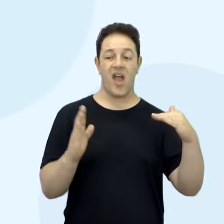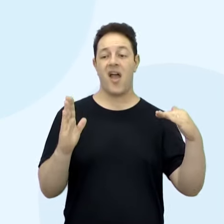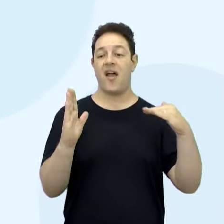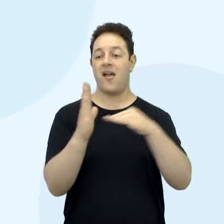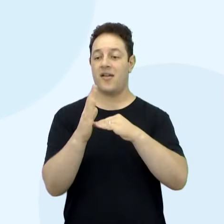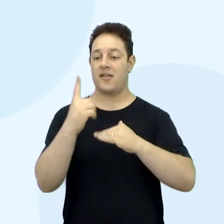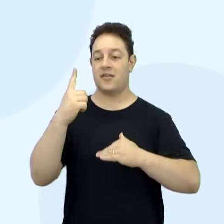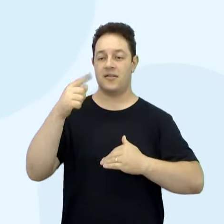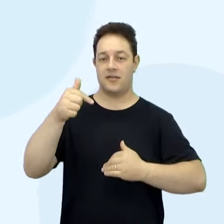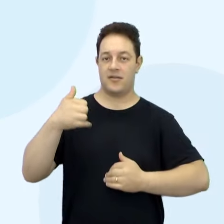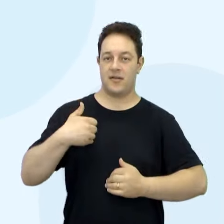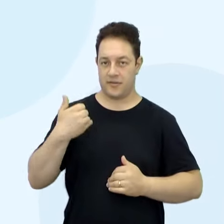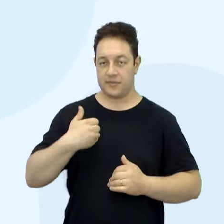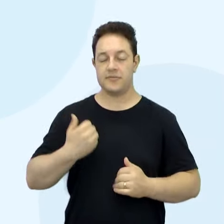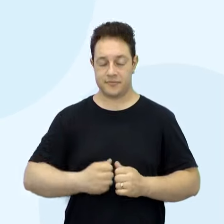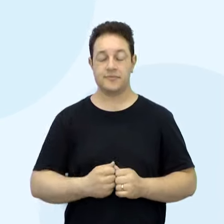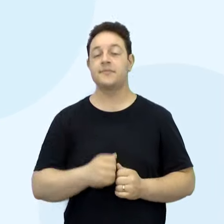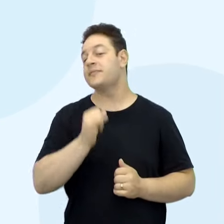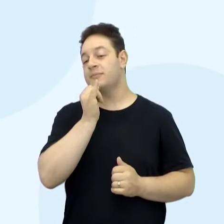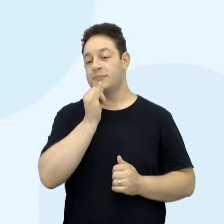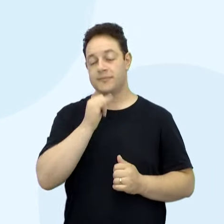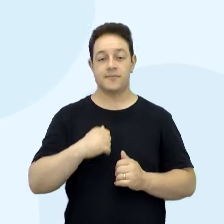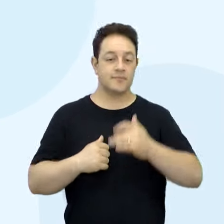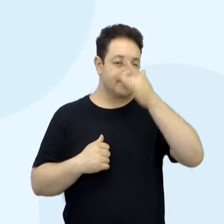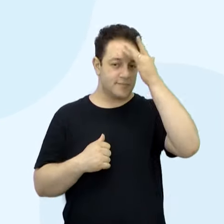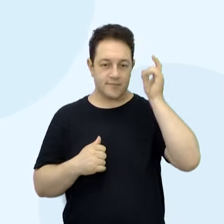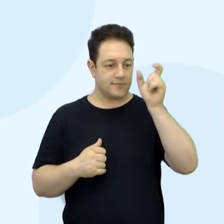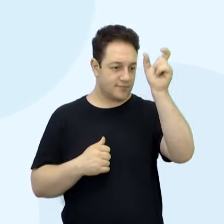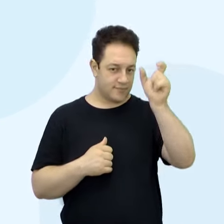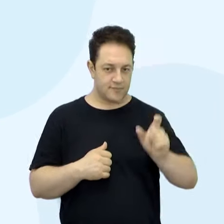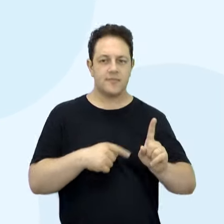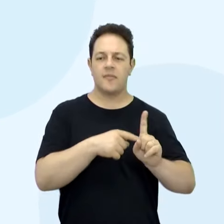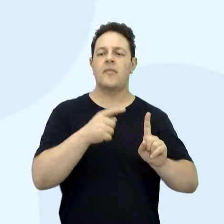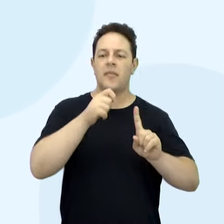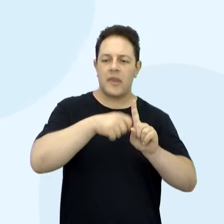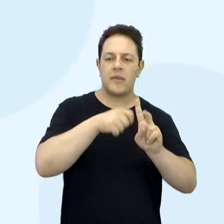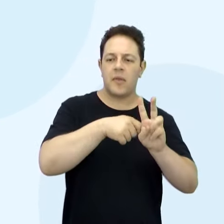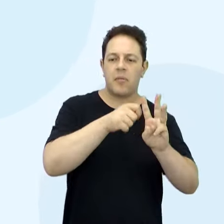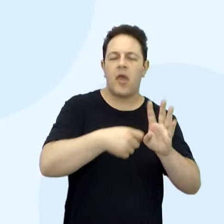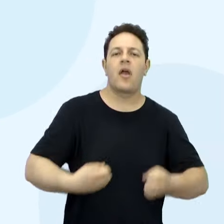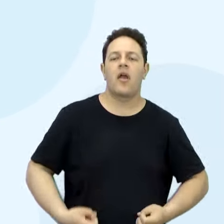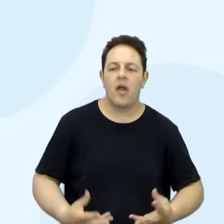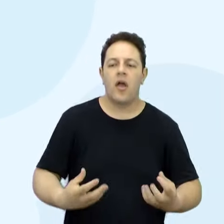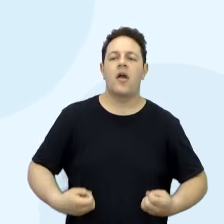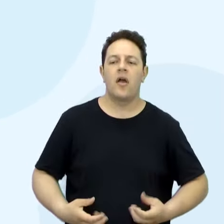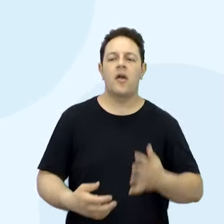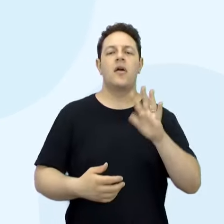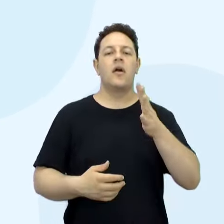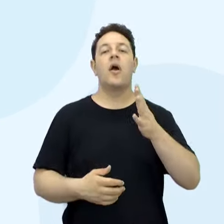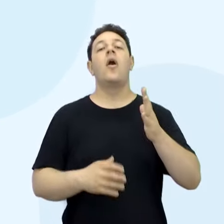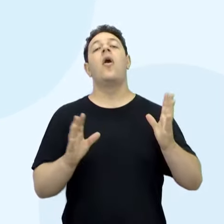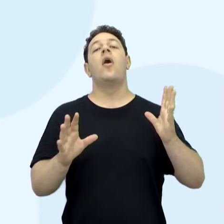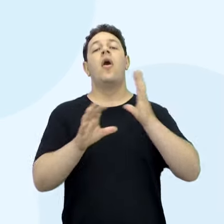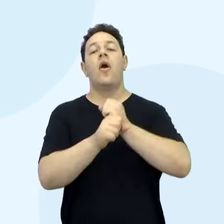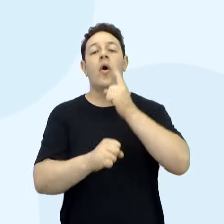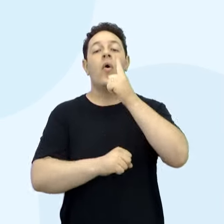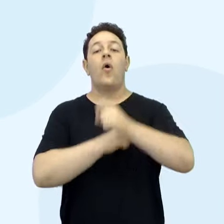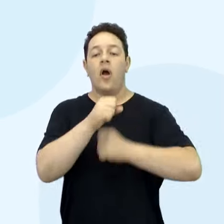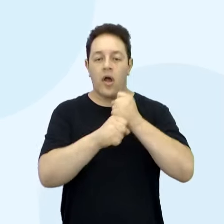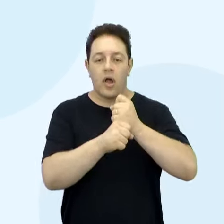anos. Então, uma pessoa aí, quanto que ela gasta mensalmente, quanto ela gasta anualmente, e